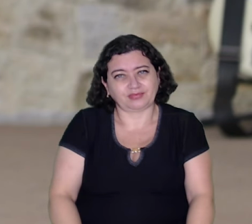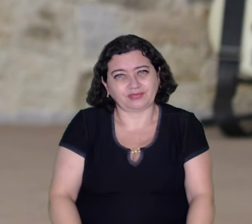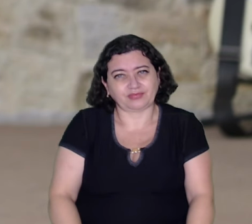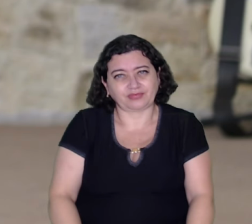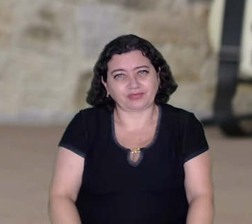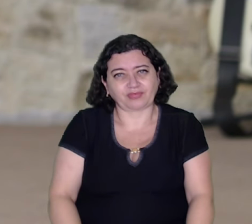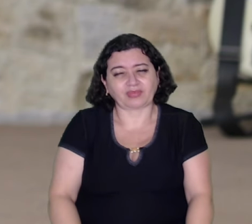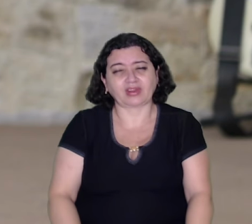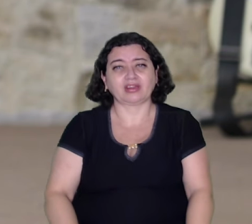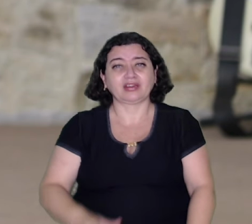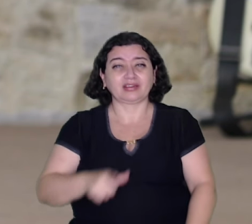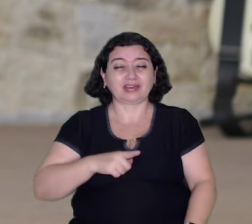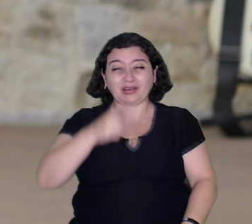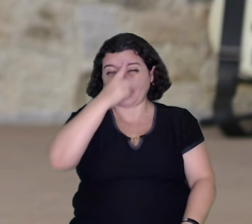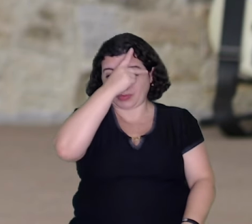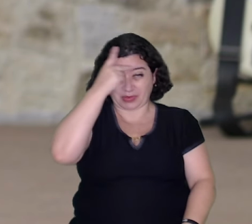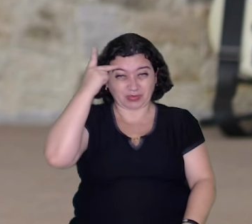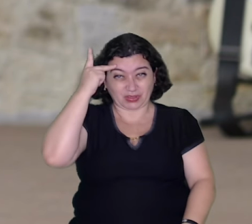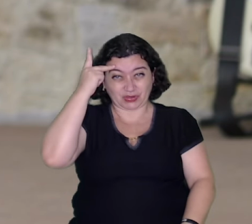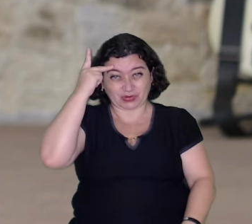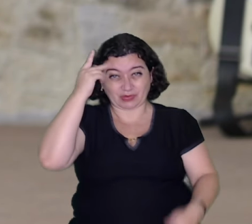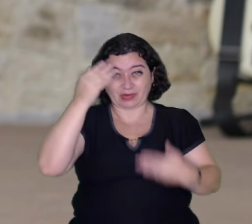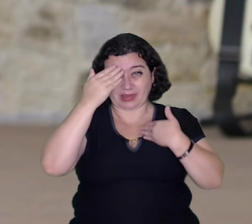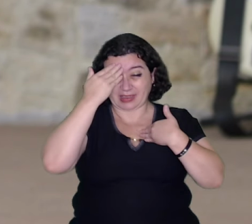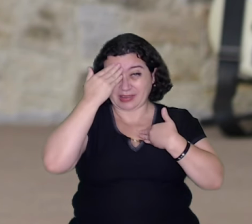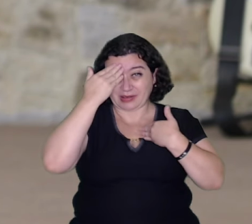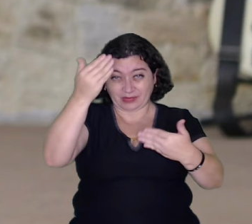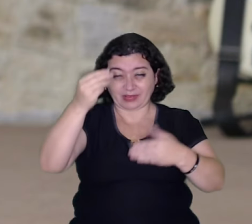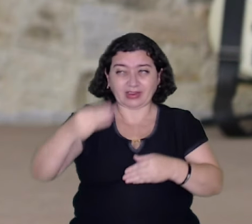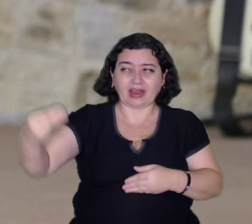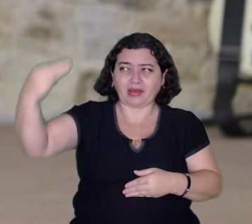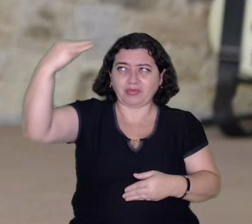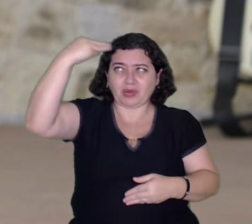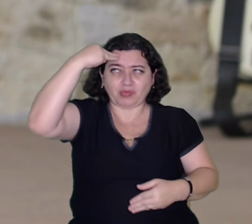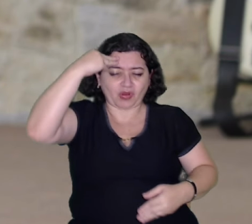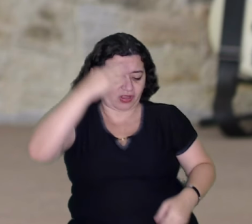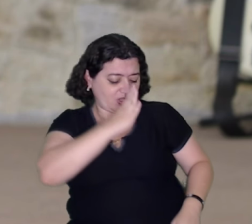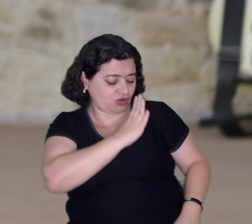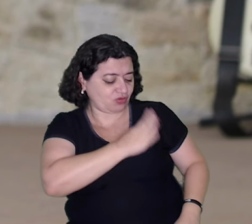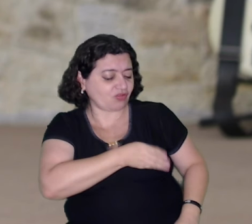Aliás, alguém até define a gratidão como a memória do coração, né?